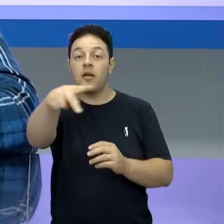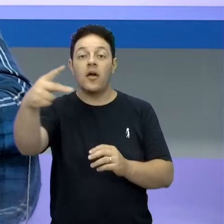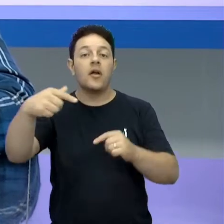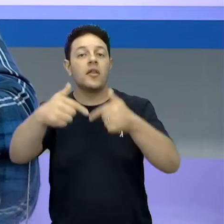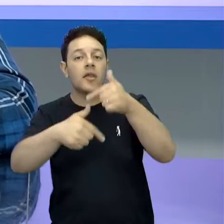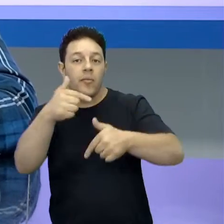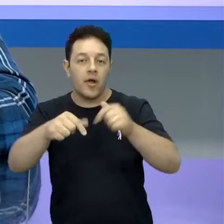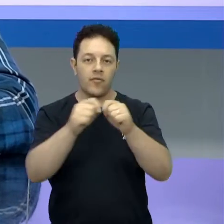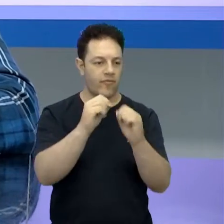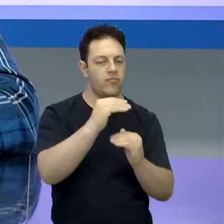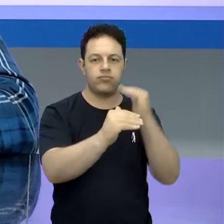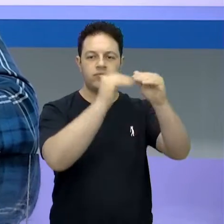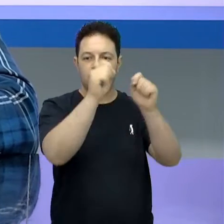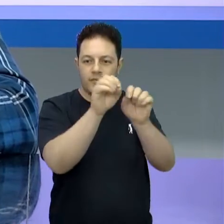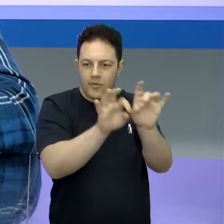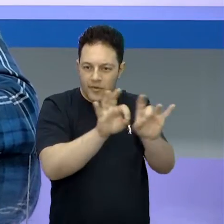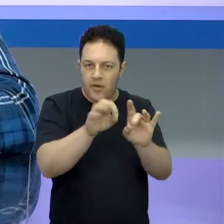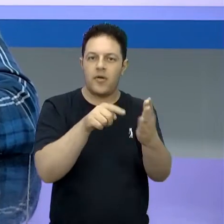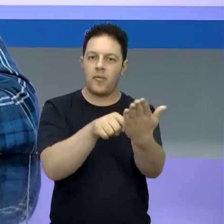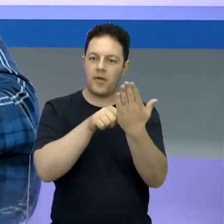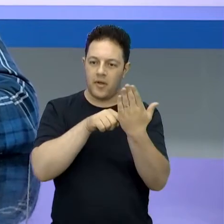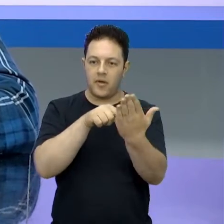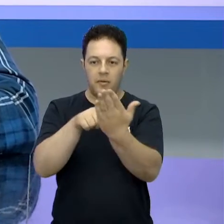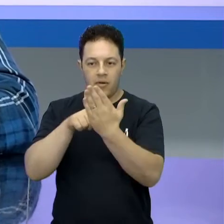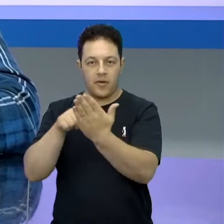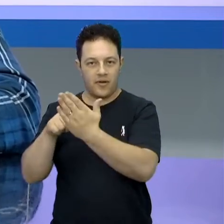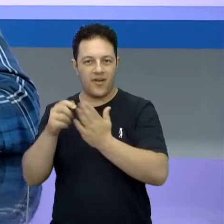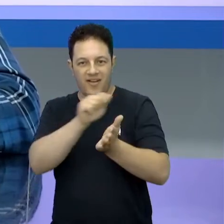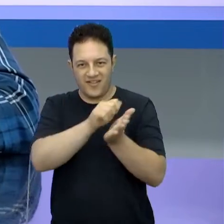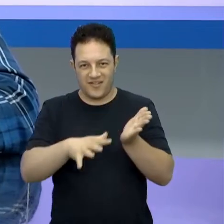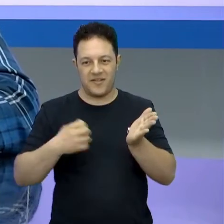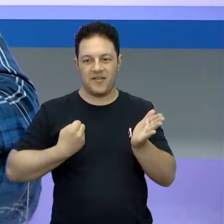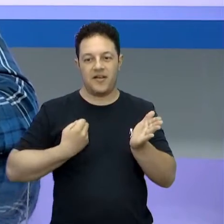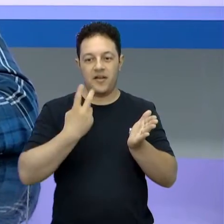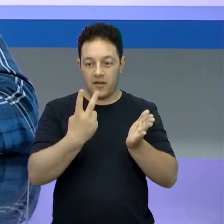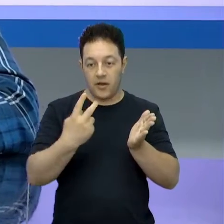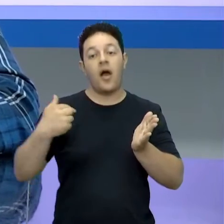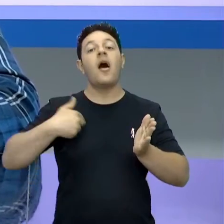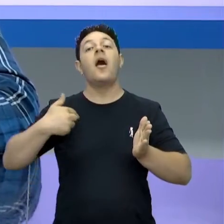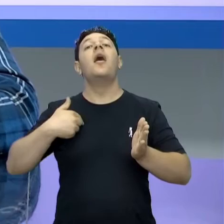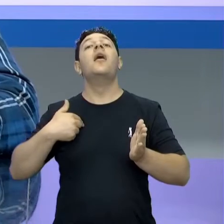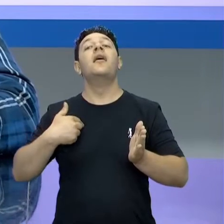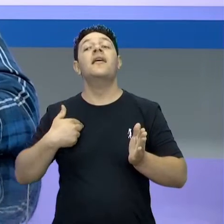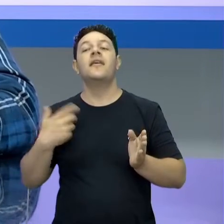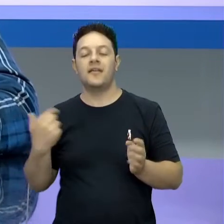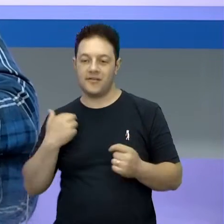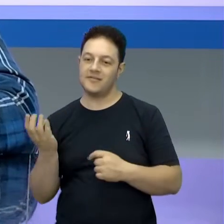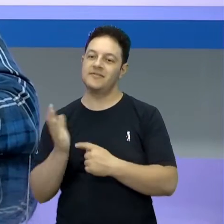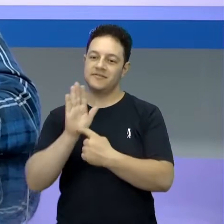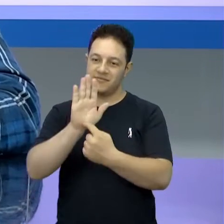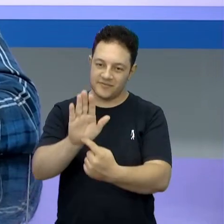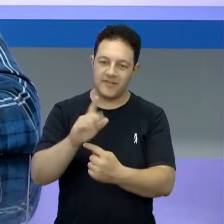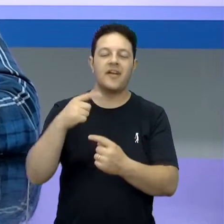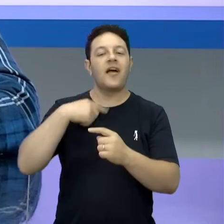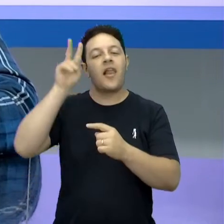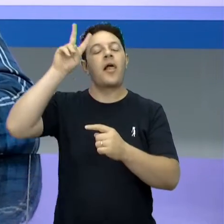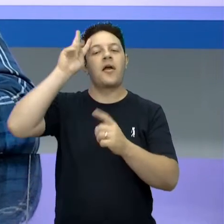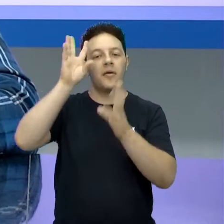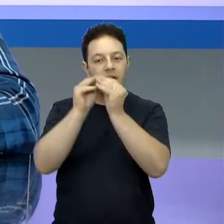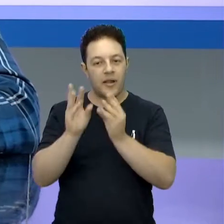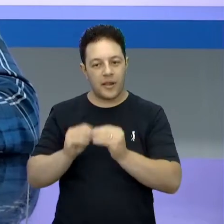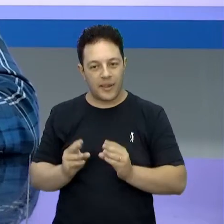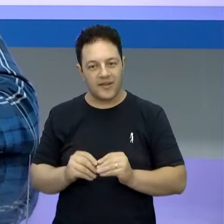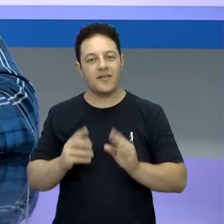que vocês desenvolveram, né, ao longo dessa atividade 2, e eu aqui vou recapitular alguns dos conteúdos que